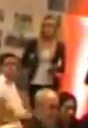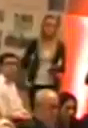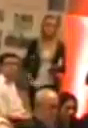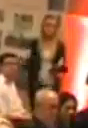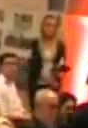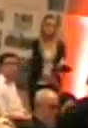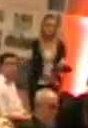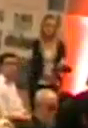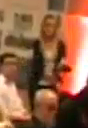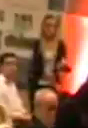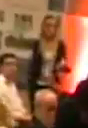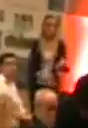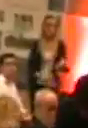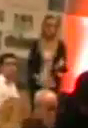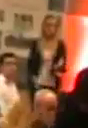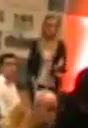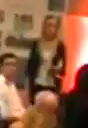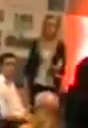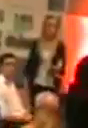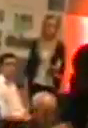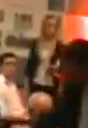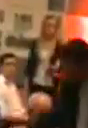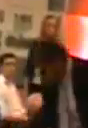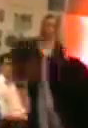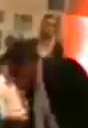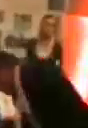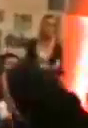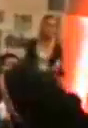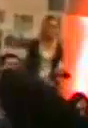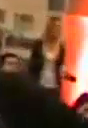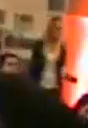de presença na entrada.